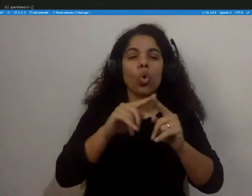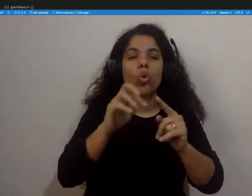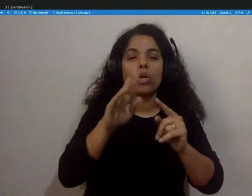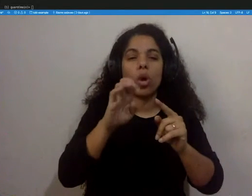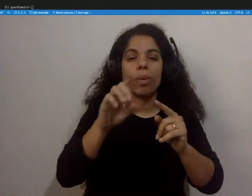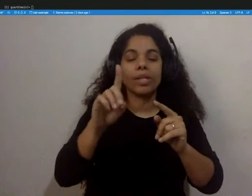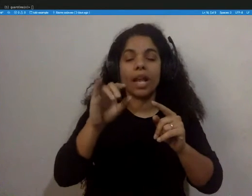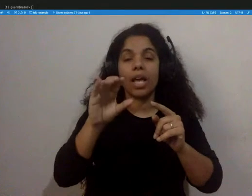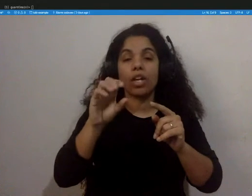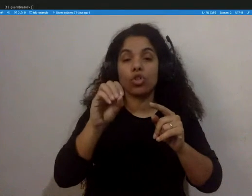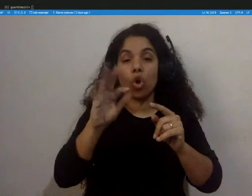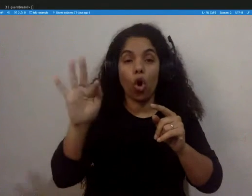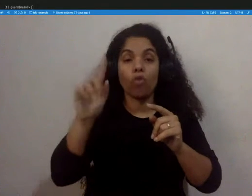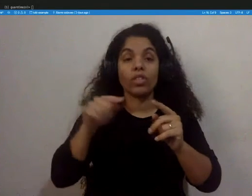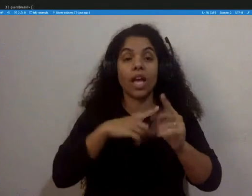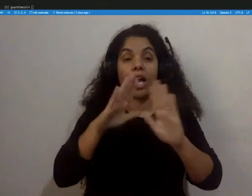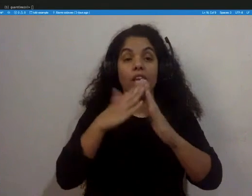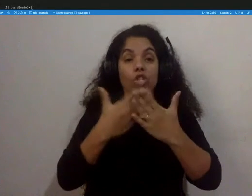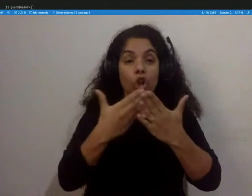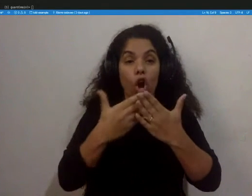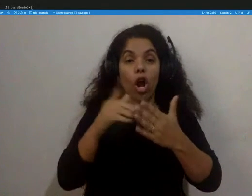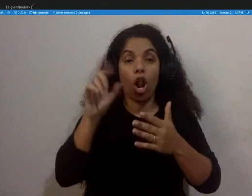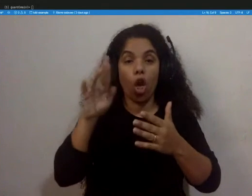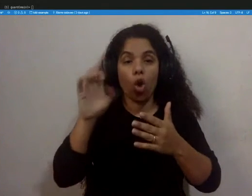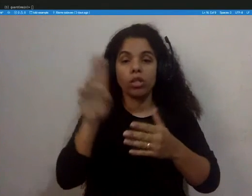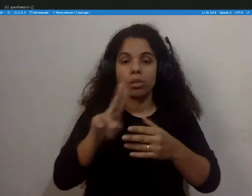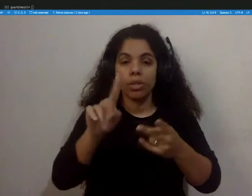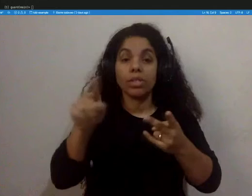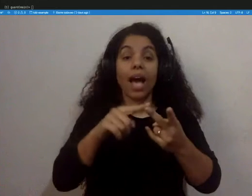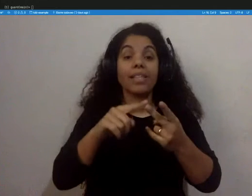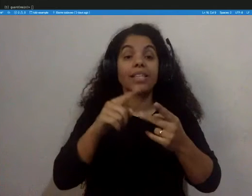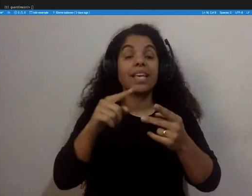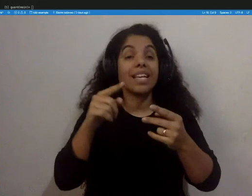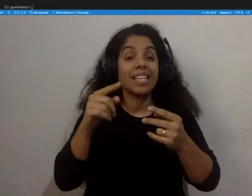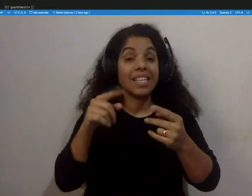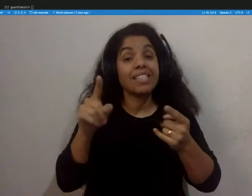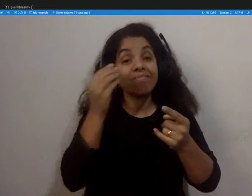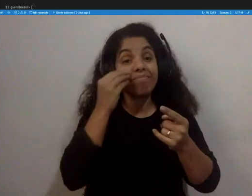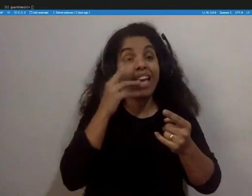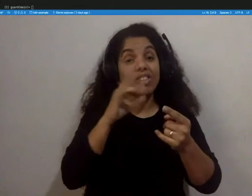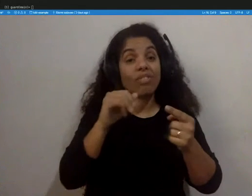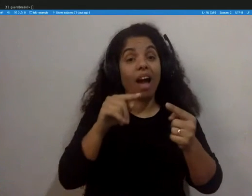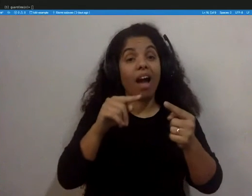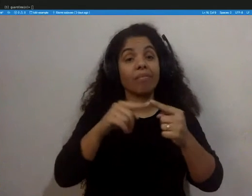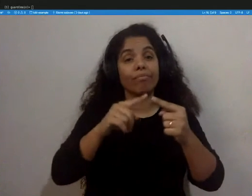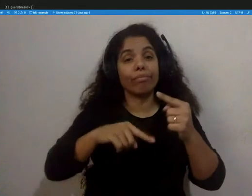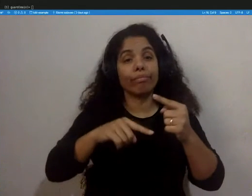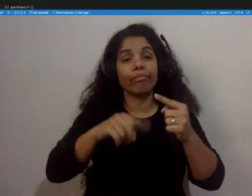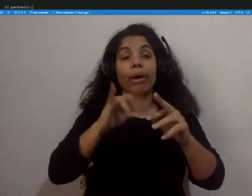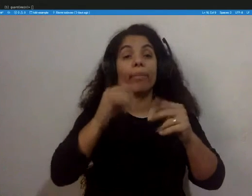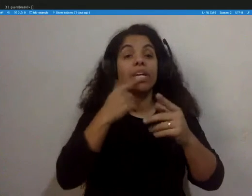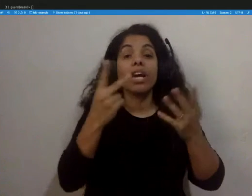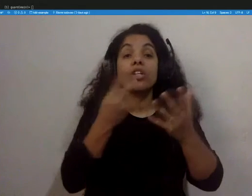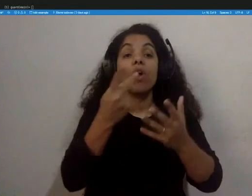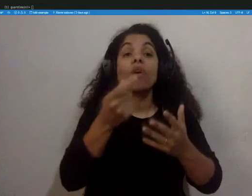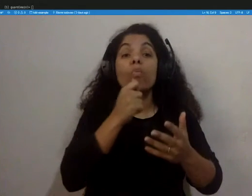escola de Londres ao se usar. E esse teste ele vai quebrar porque eu ainda não falei para o meu código quem que é a mensagem, e eu nem falei qual que